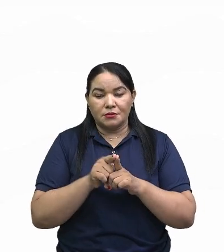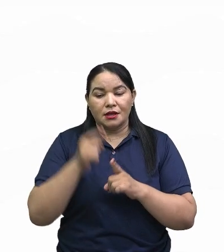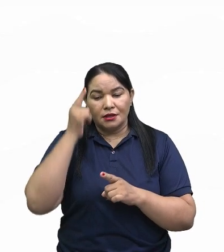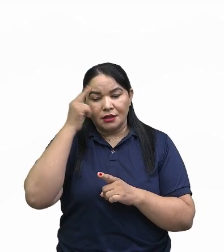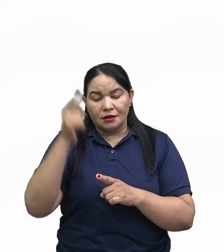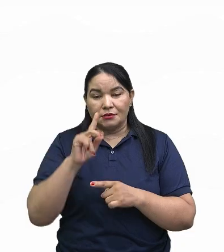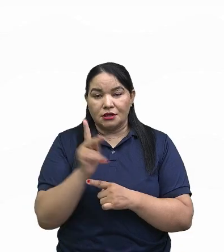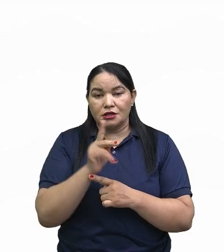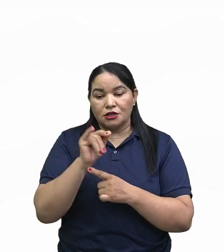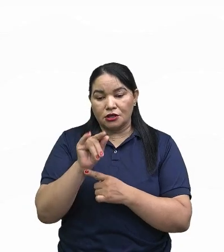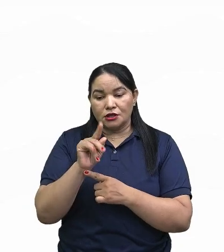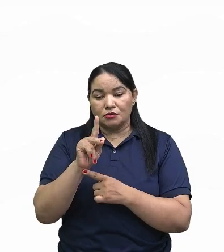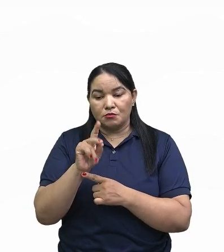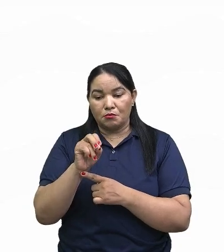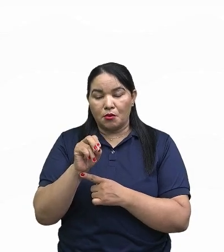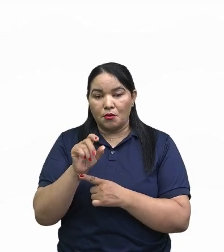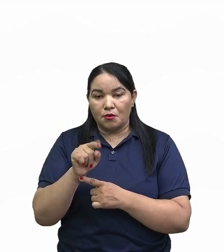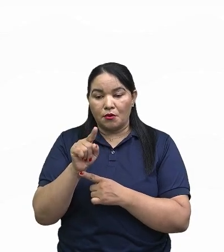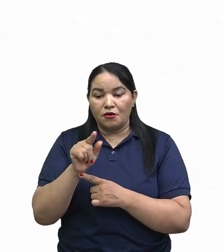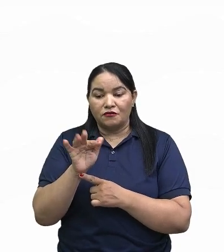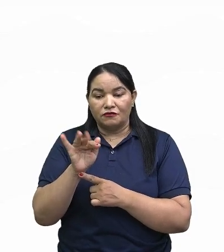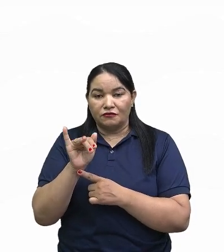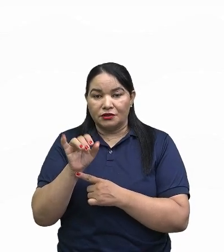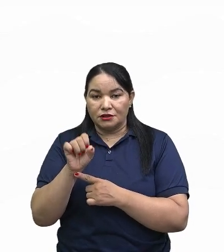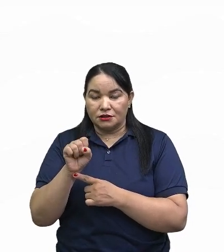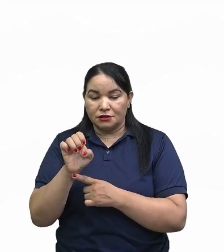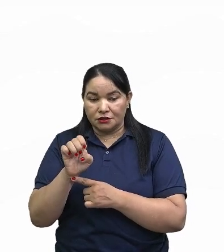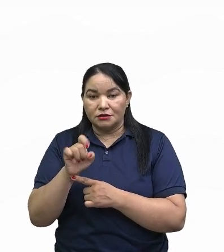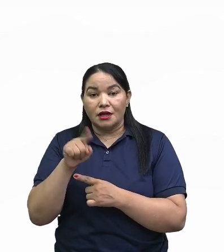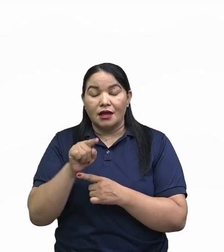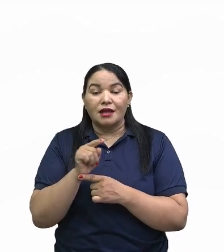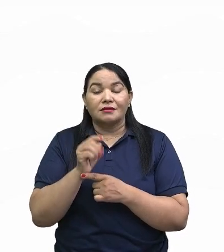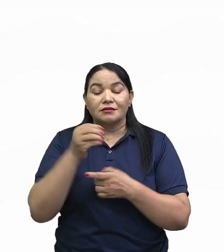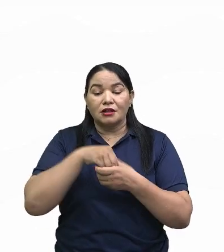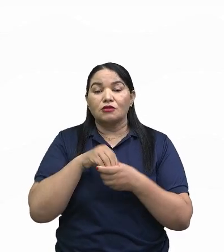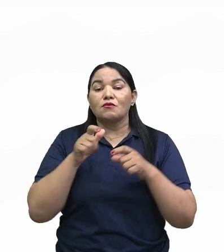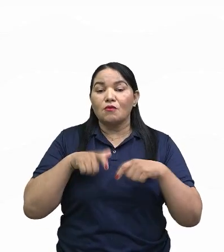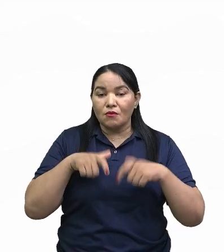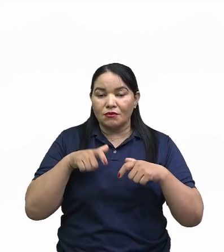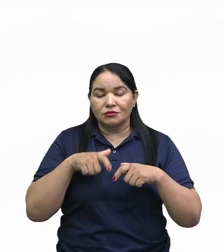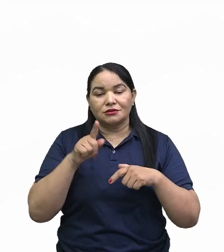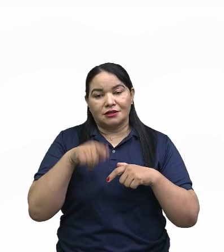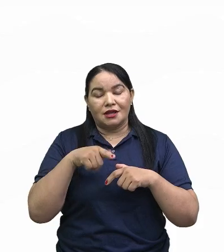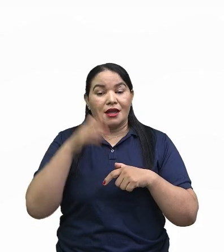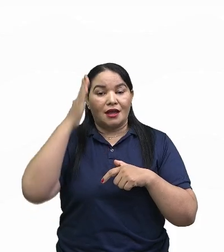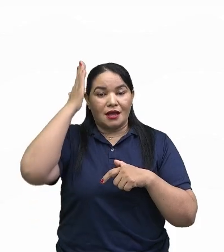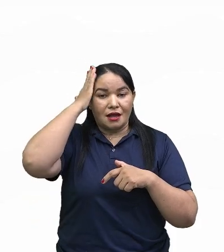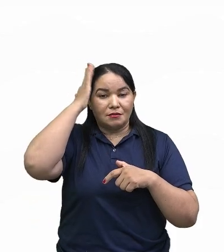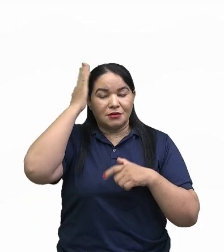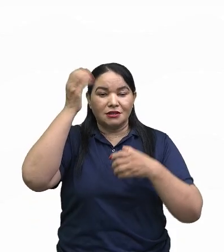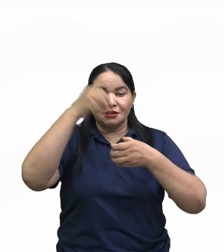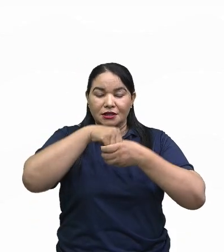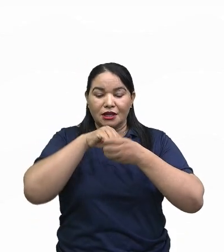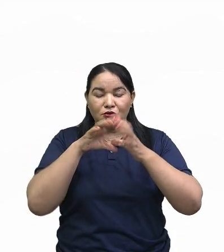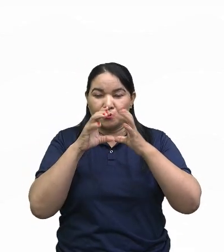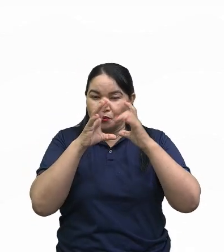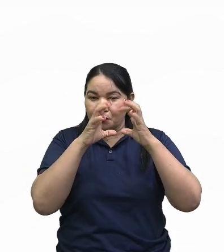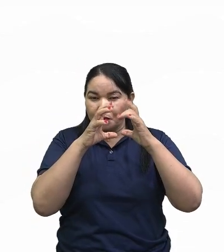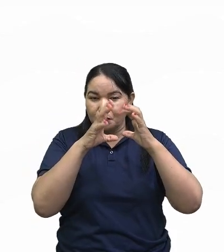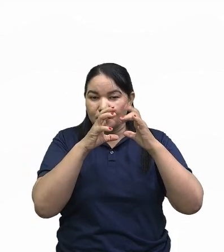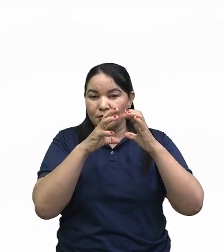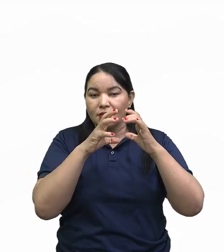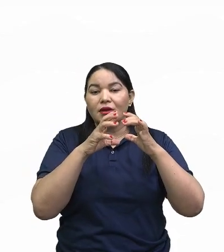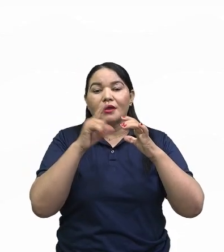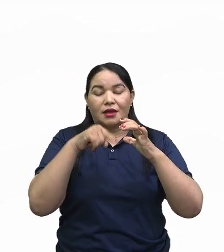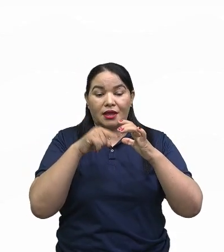a hipófise? Olha só, está lá na nossa cabeça, logo abaixo do cérebro. Observe que ela está lá em cima, né? Então, observem que ela que